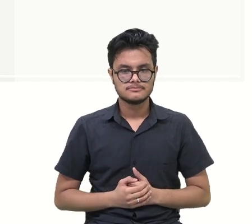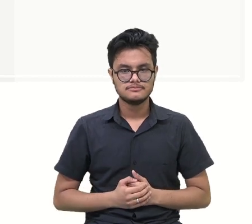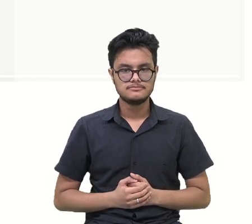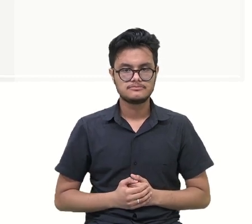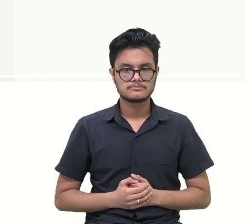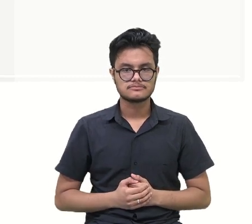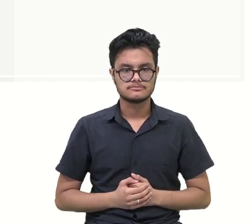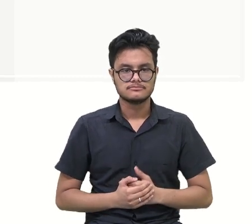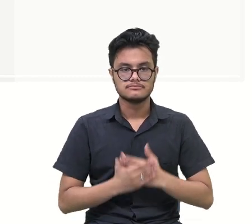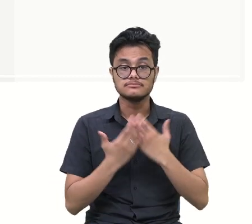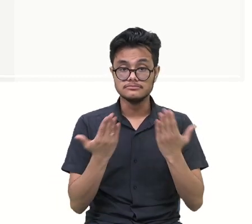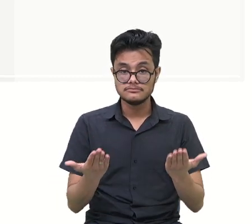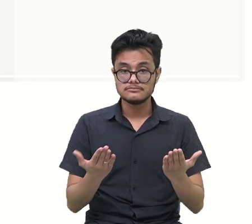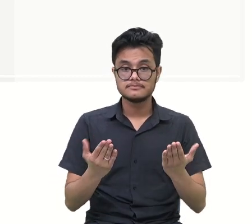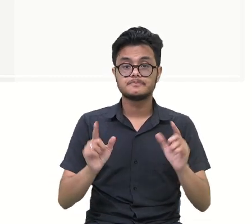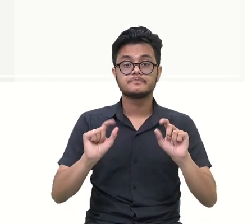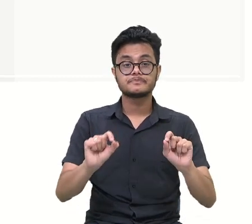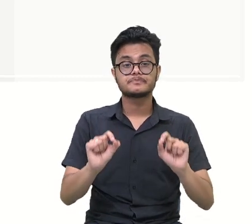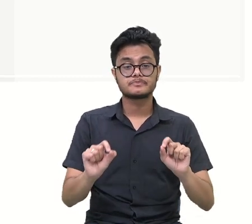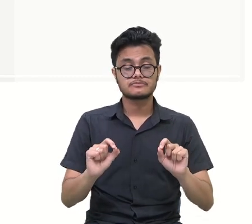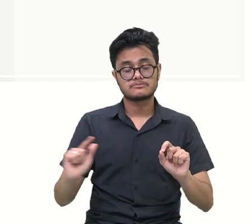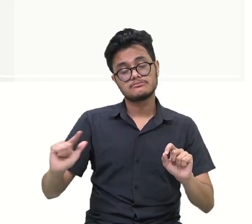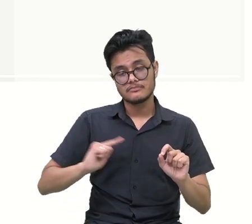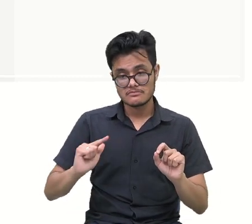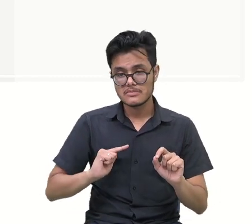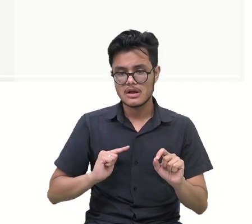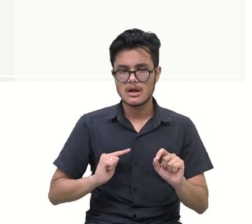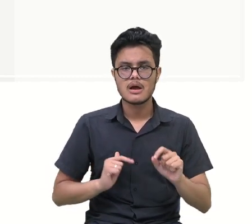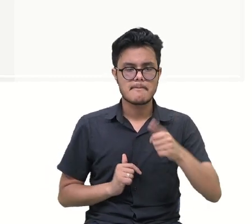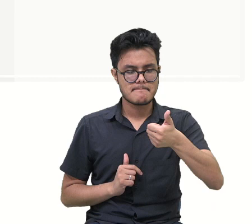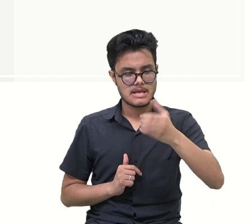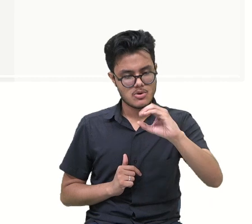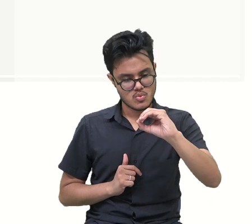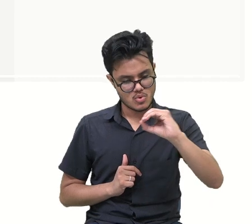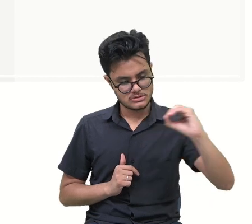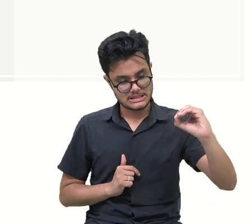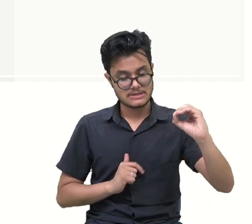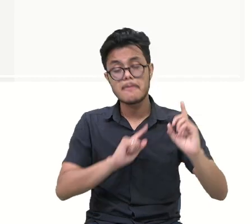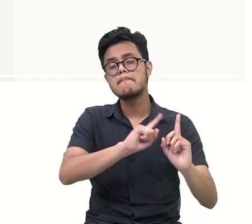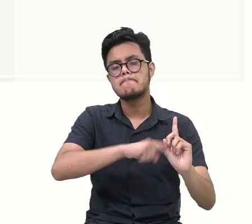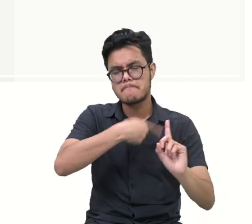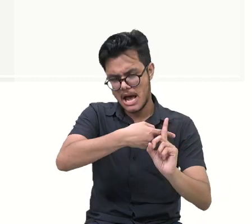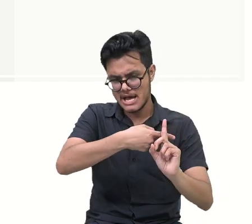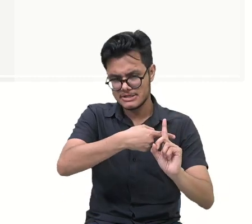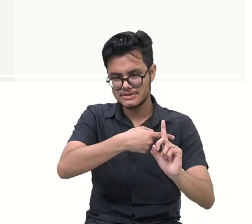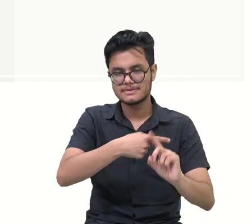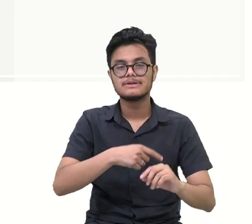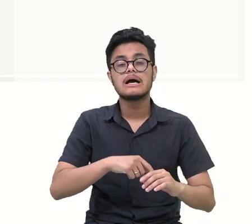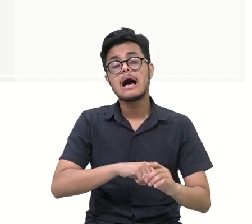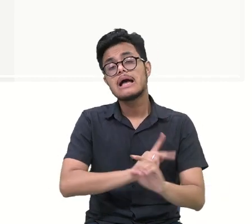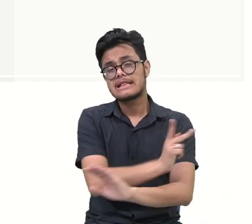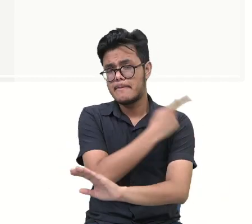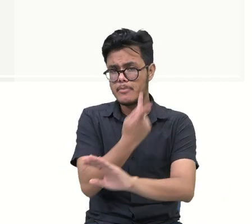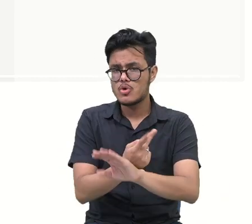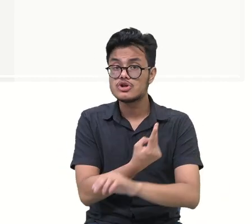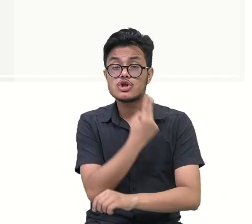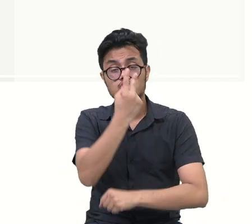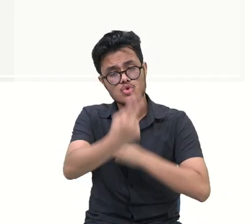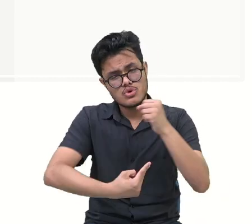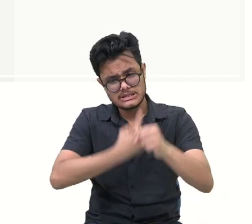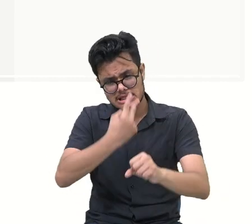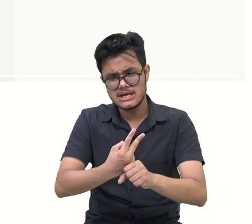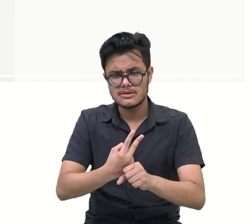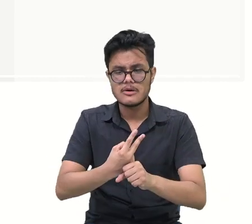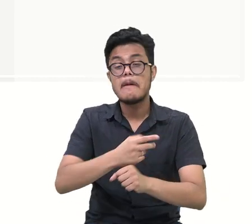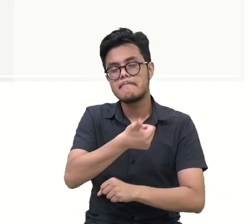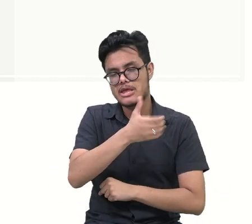né, em cima desses 1.800. No segundo ano, um outro percentual, no caso, o mesmo percentual